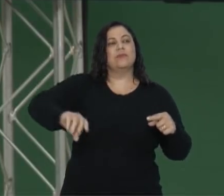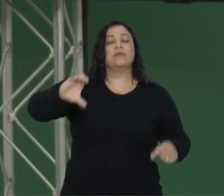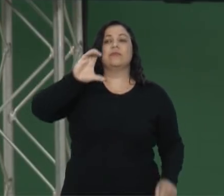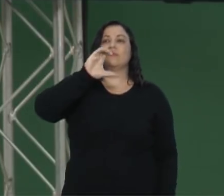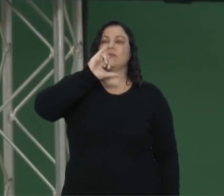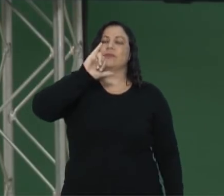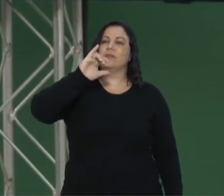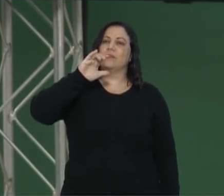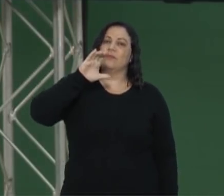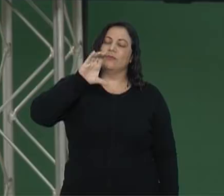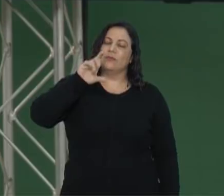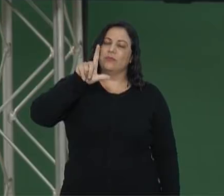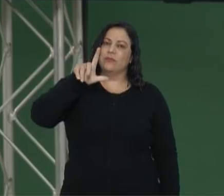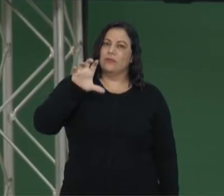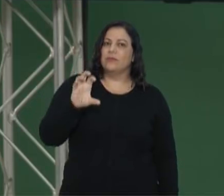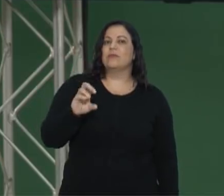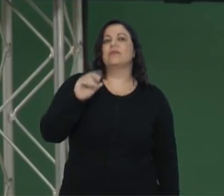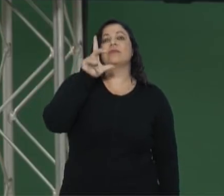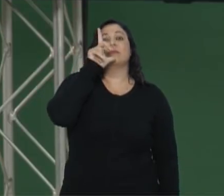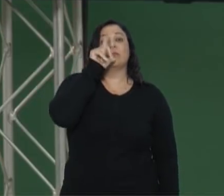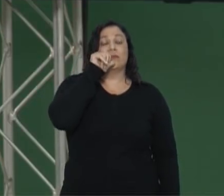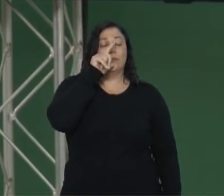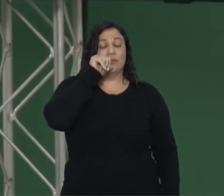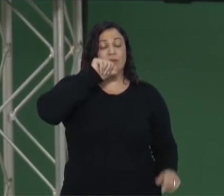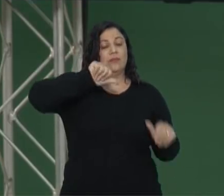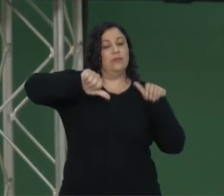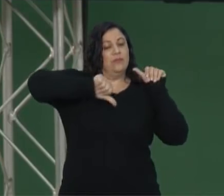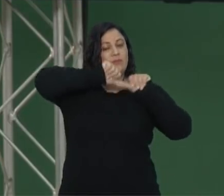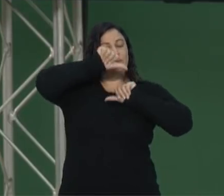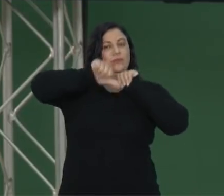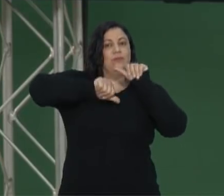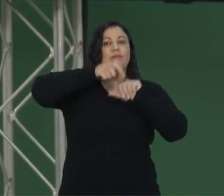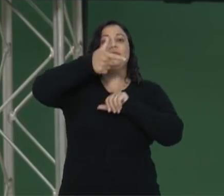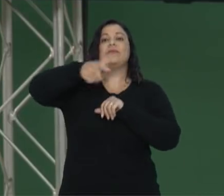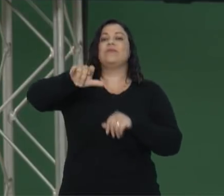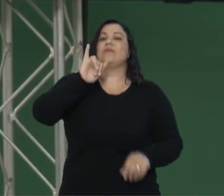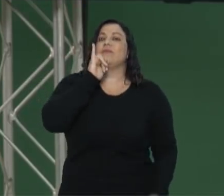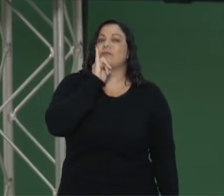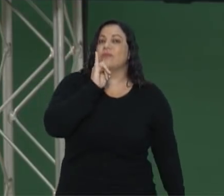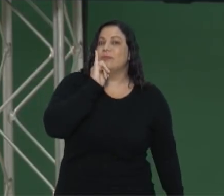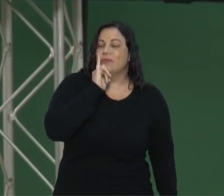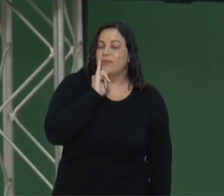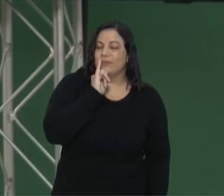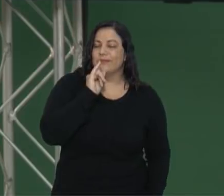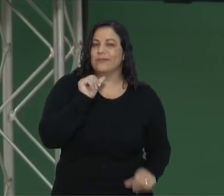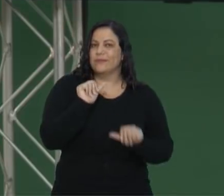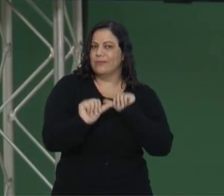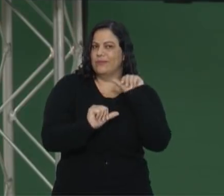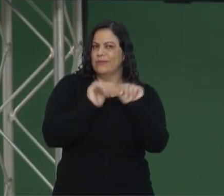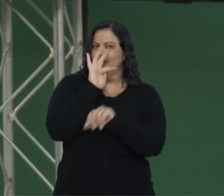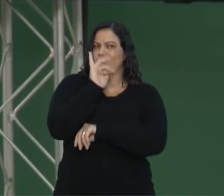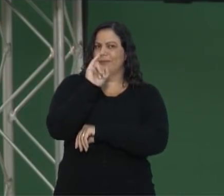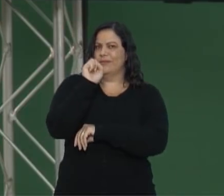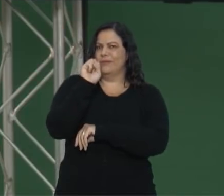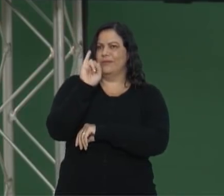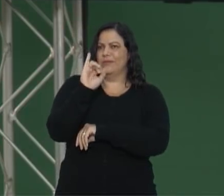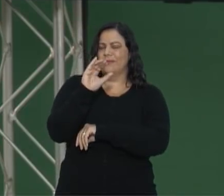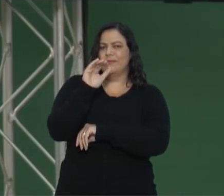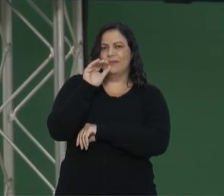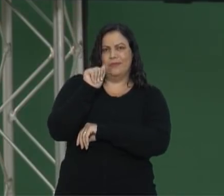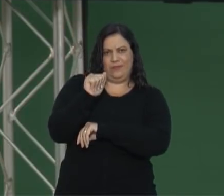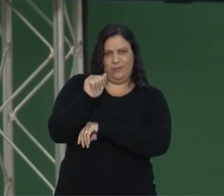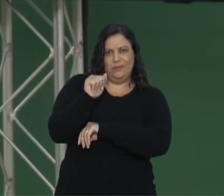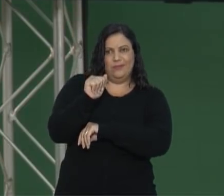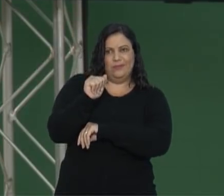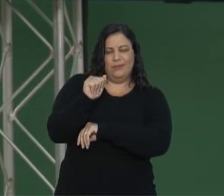um outro exemplo de transformações físicas na natureza, porque eu tenho água passando